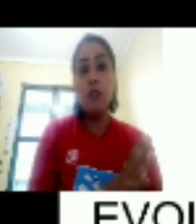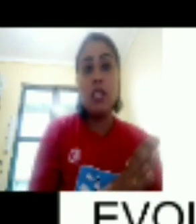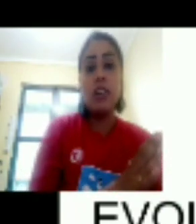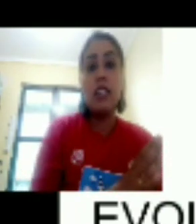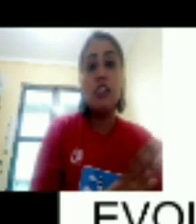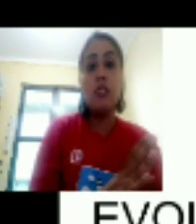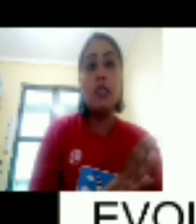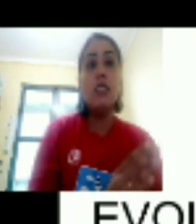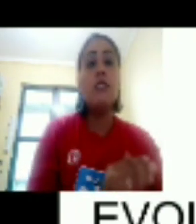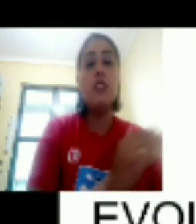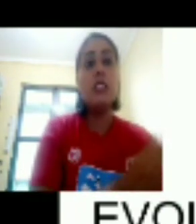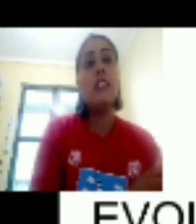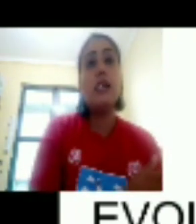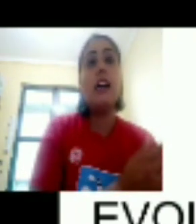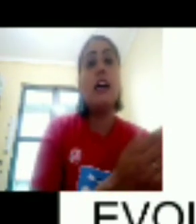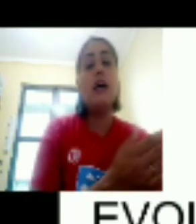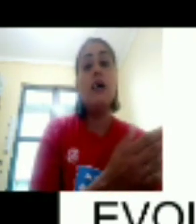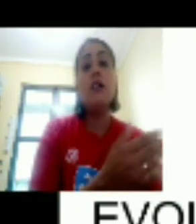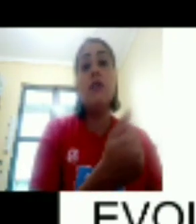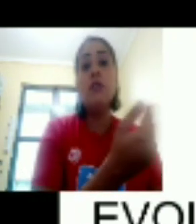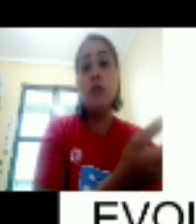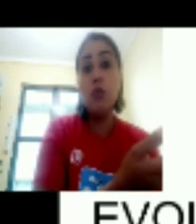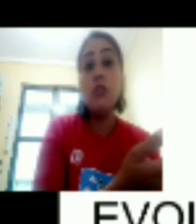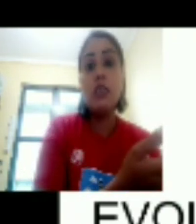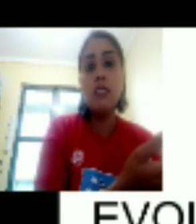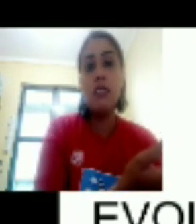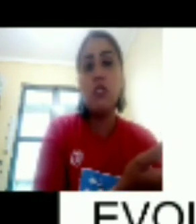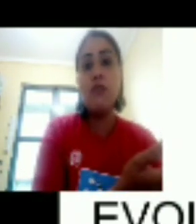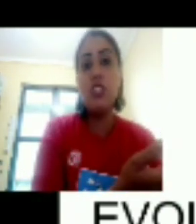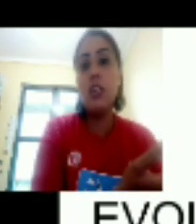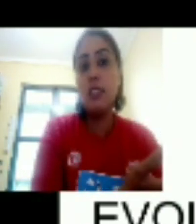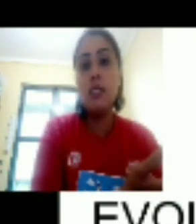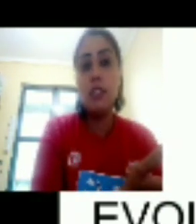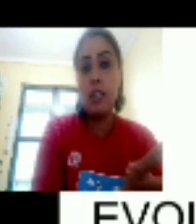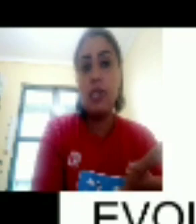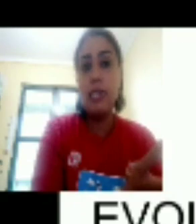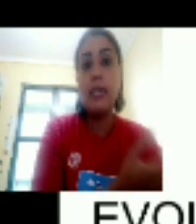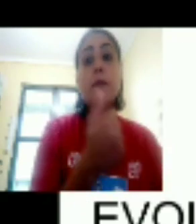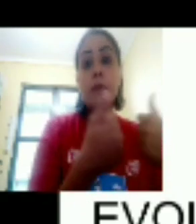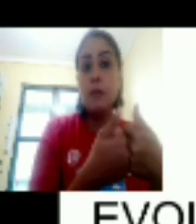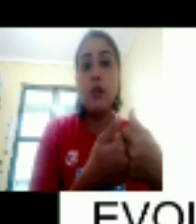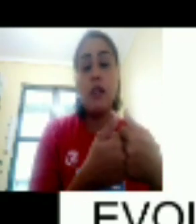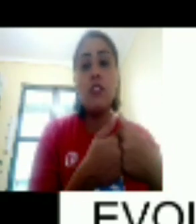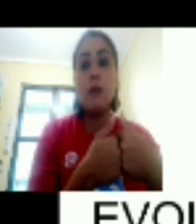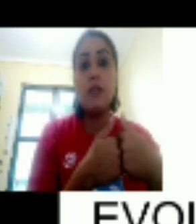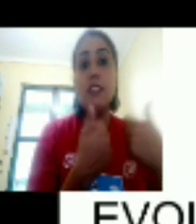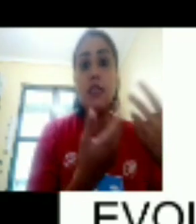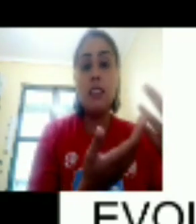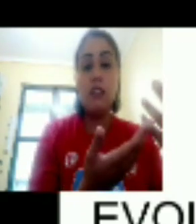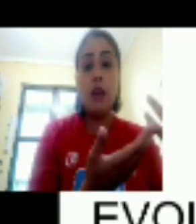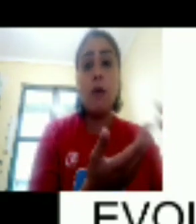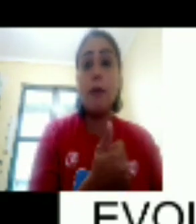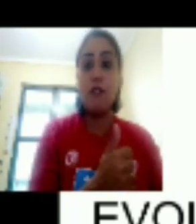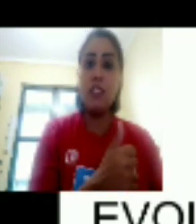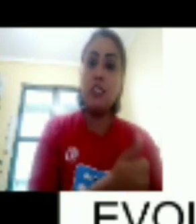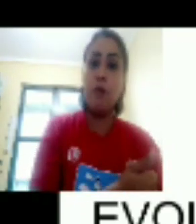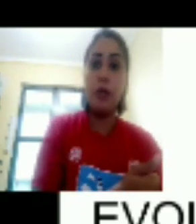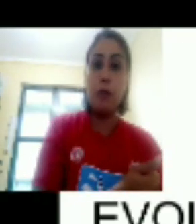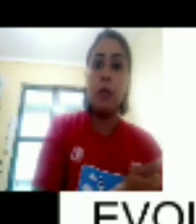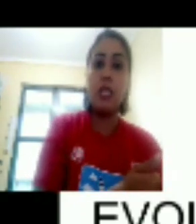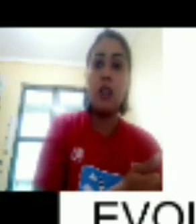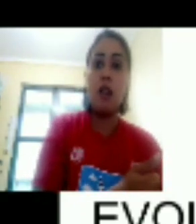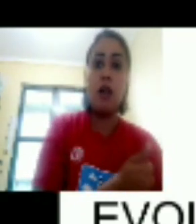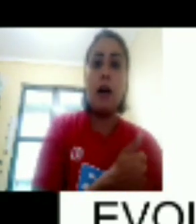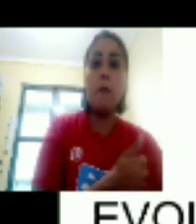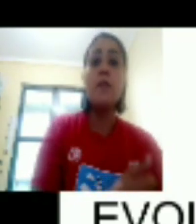para ir usar aquele restaurante, você está utilizando da vigilância sanitária ali, porque você precisa ter uma aprovação